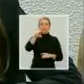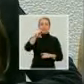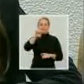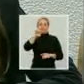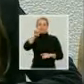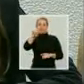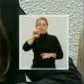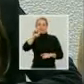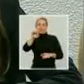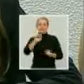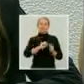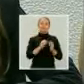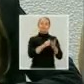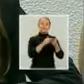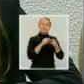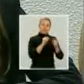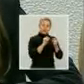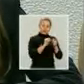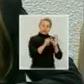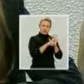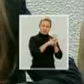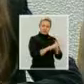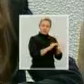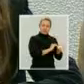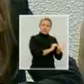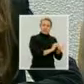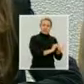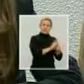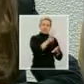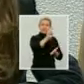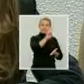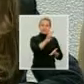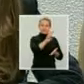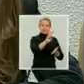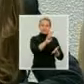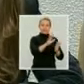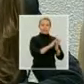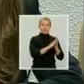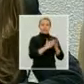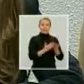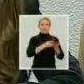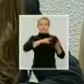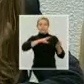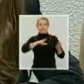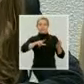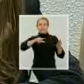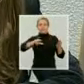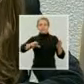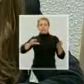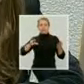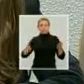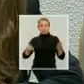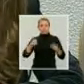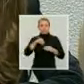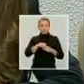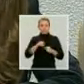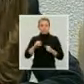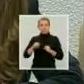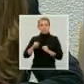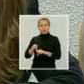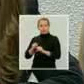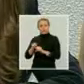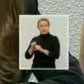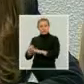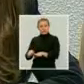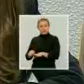que fosse produzido em formato acessível Braille a cinco títulos, as cinco coleções mais solicitadas pelo sistema de ensino. E isso era